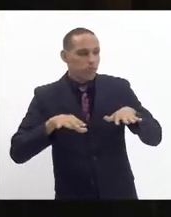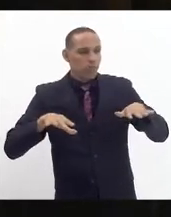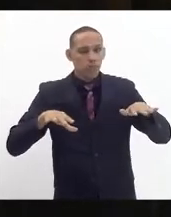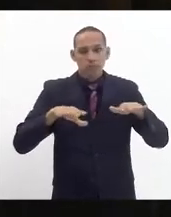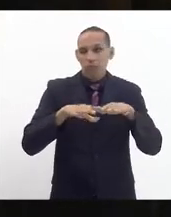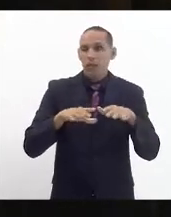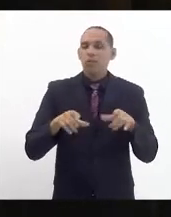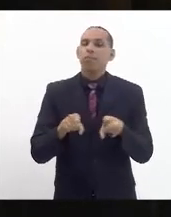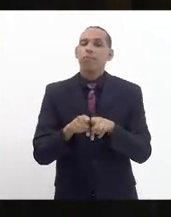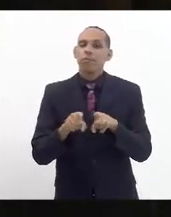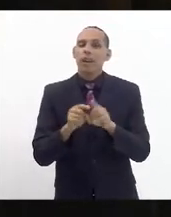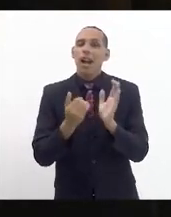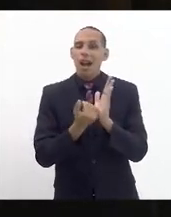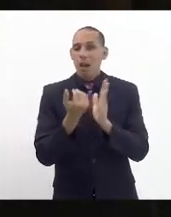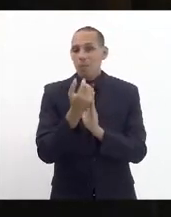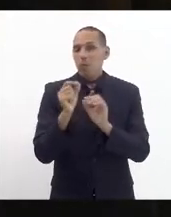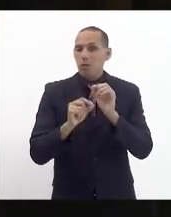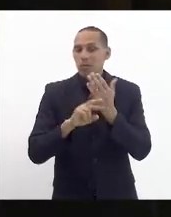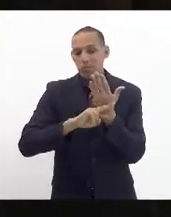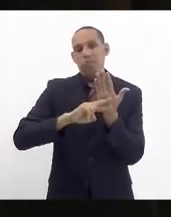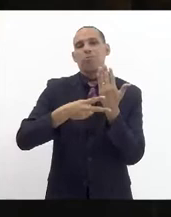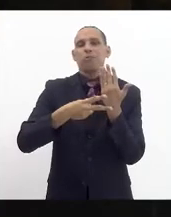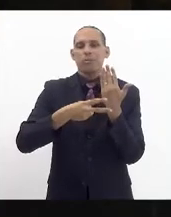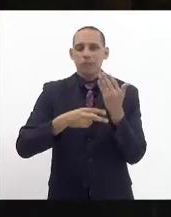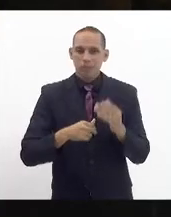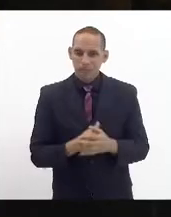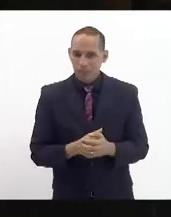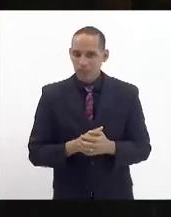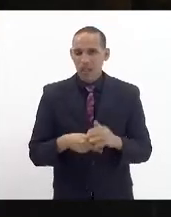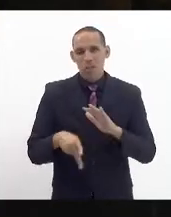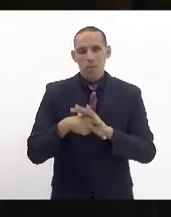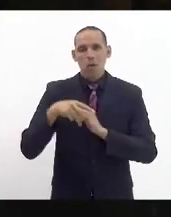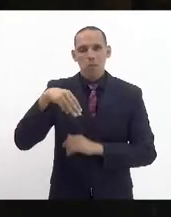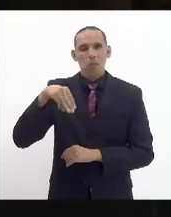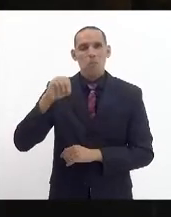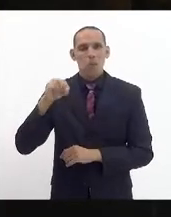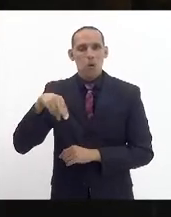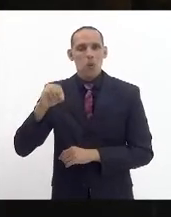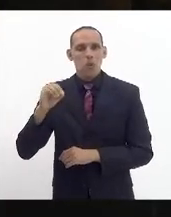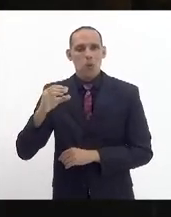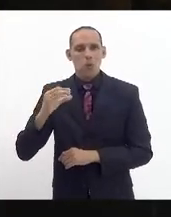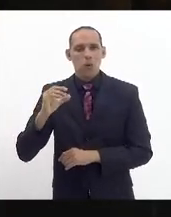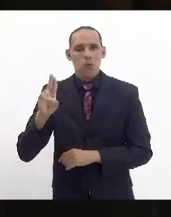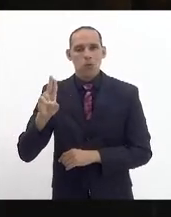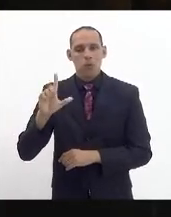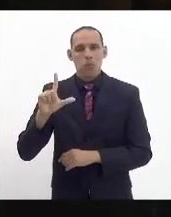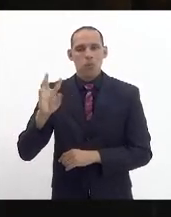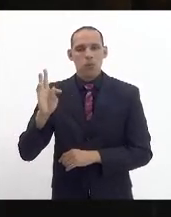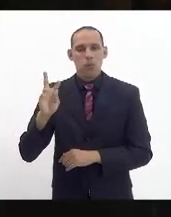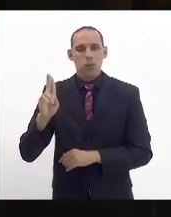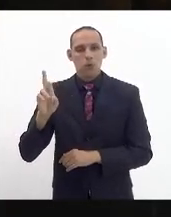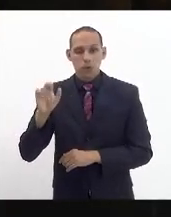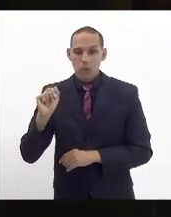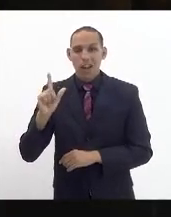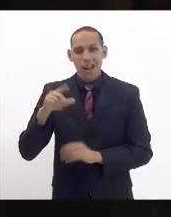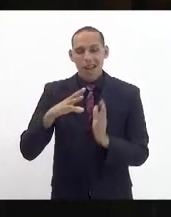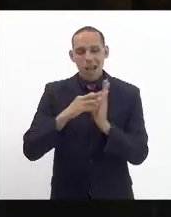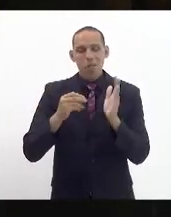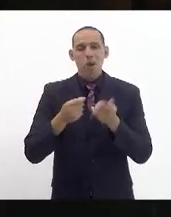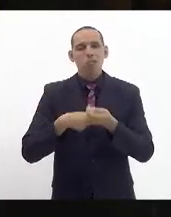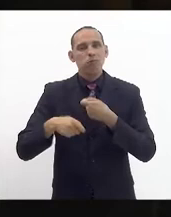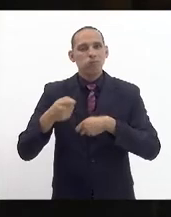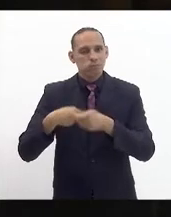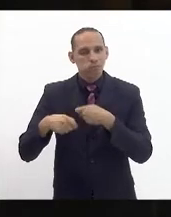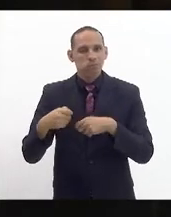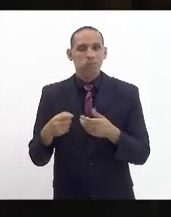também aumentam as consequências da monocultura, né, as consequências de um modelo econômico que